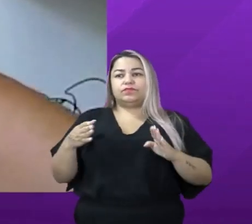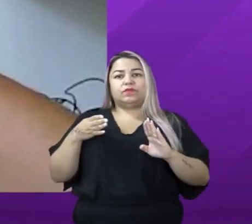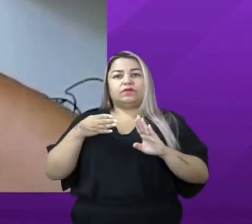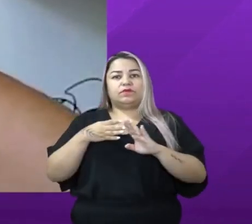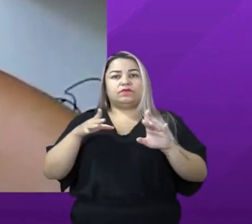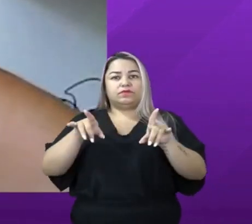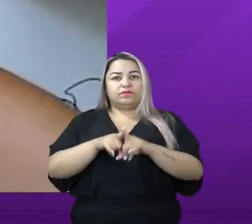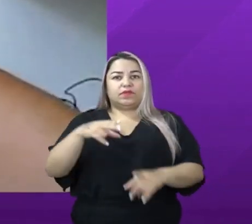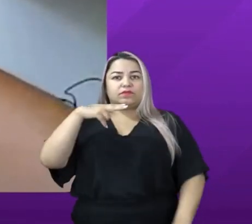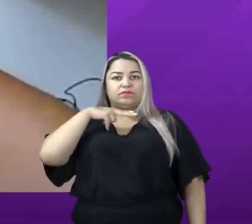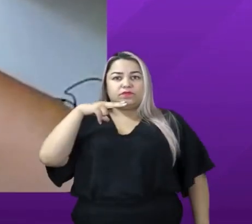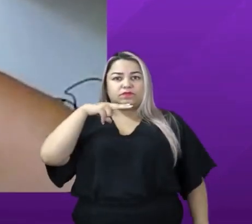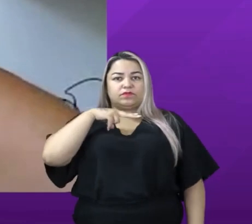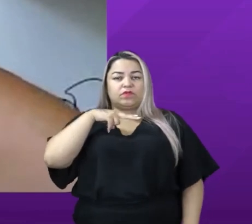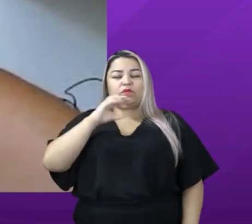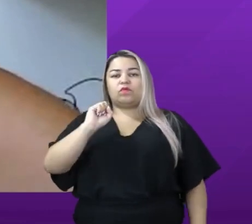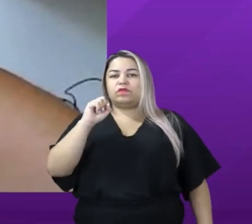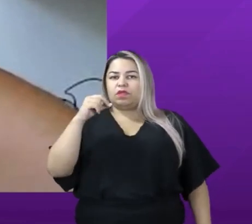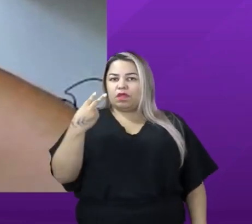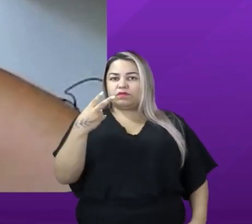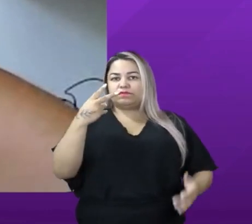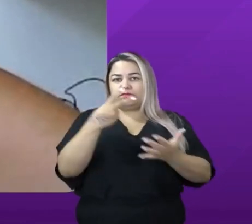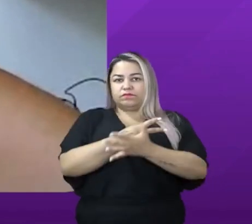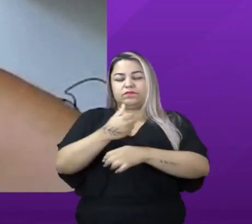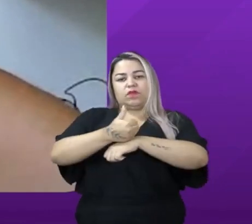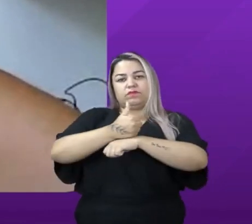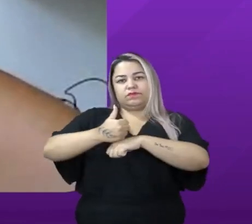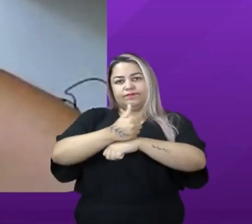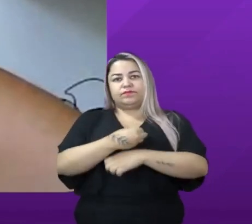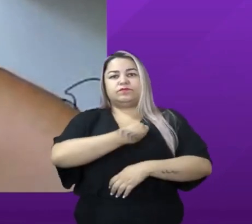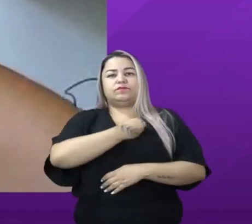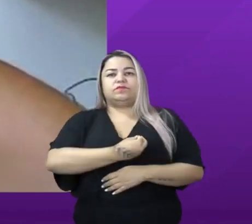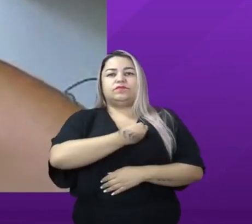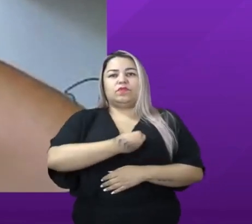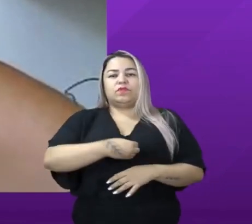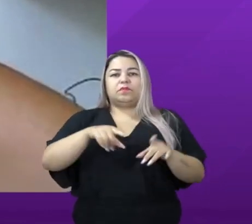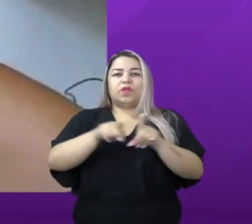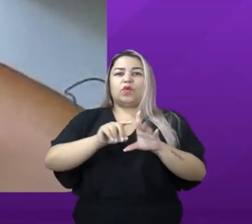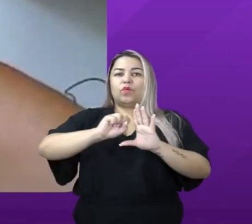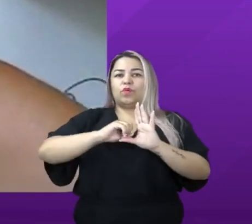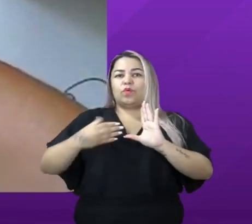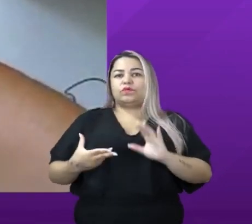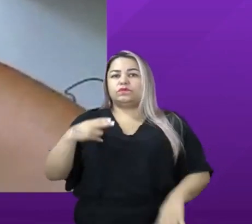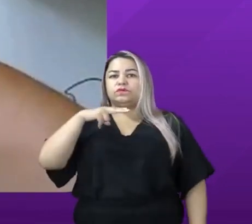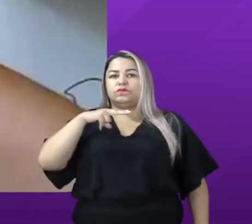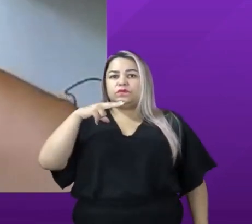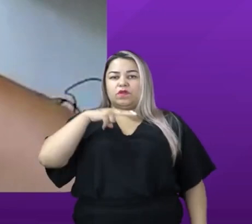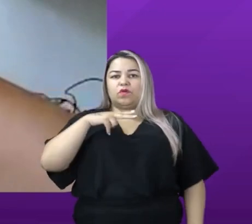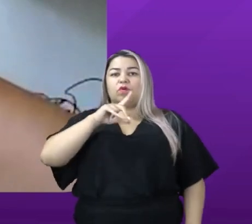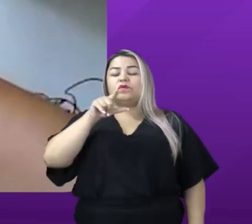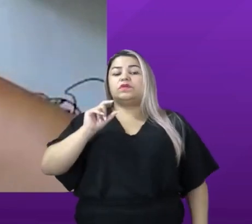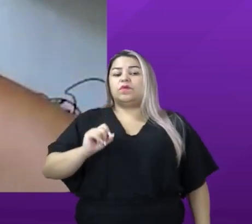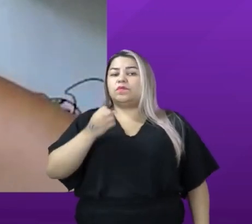é a individualidade, ou seja, a qualidade de vida é um conceito muito individual. O que é uma